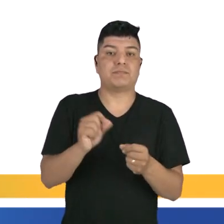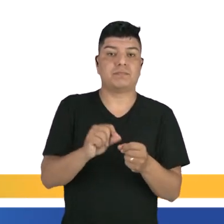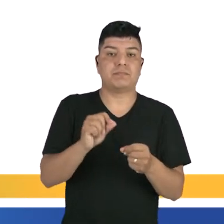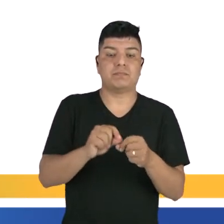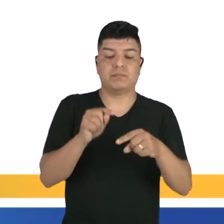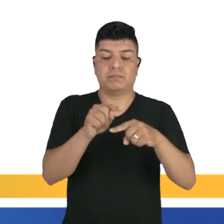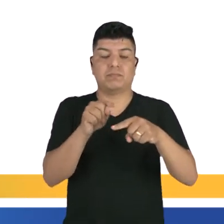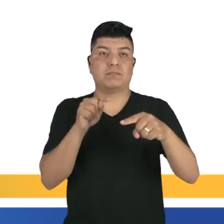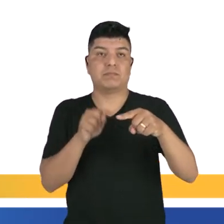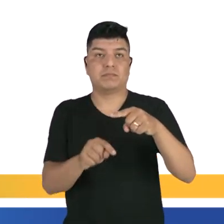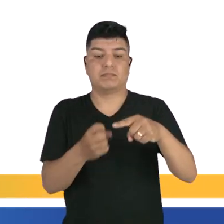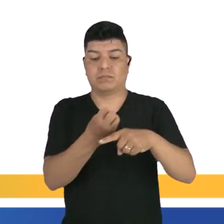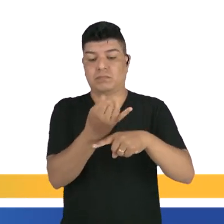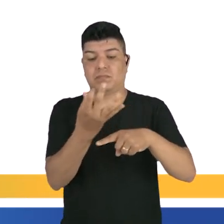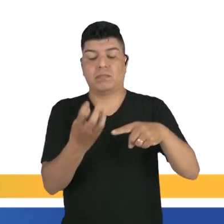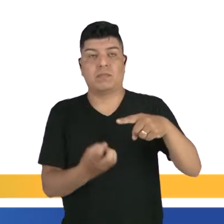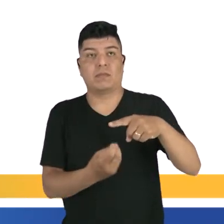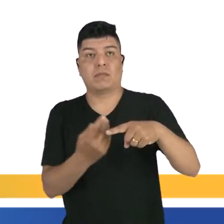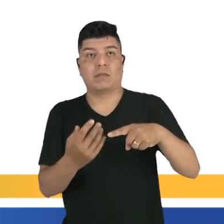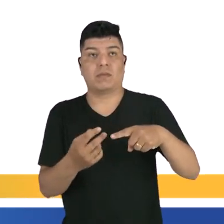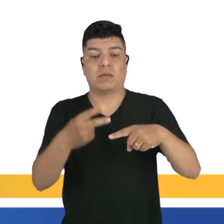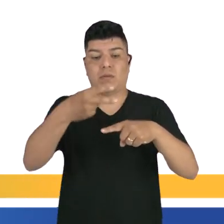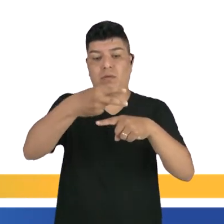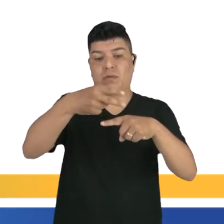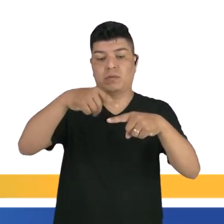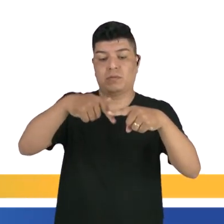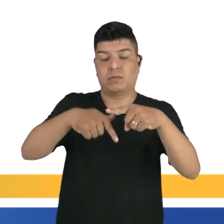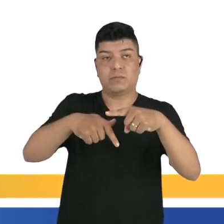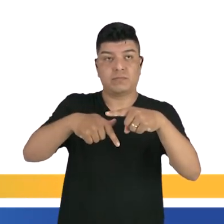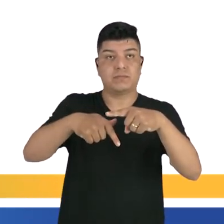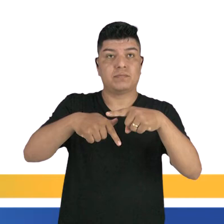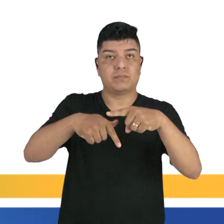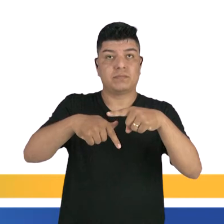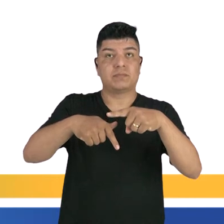vou multiplicar a fração 2/7, né?